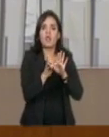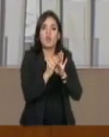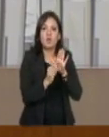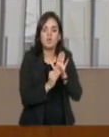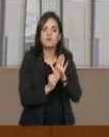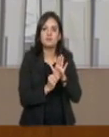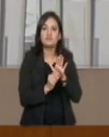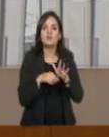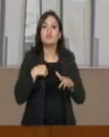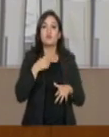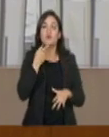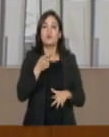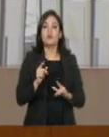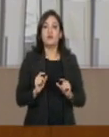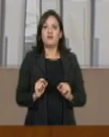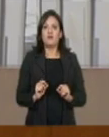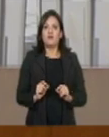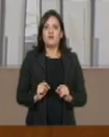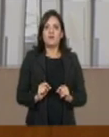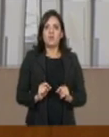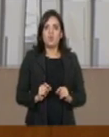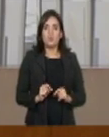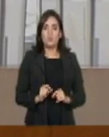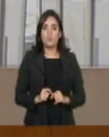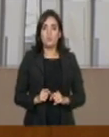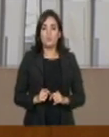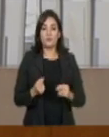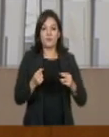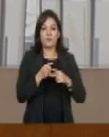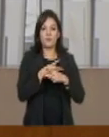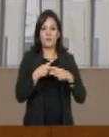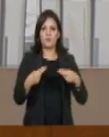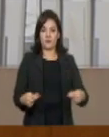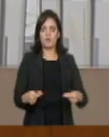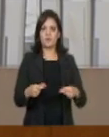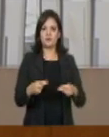eu digo, em relação dados que me foram enviados pelo